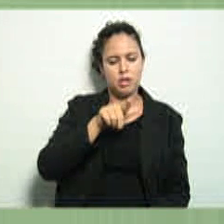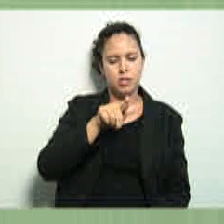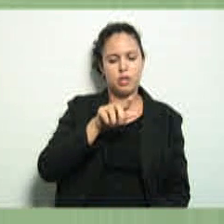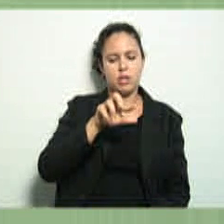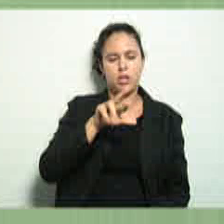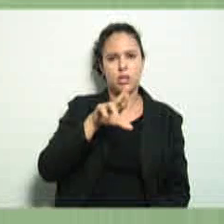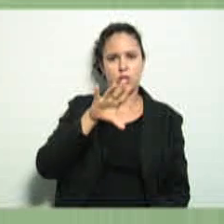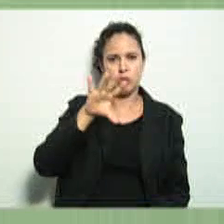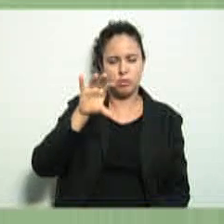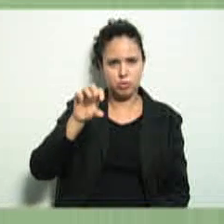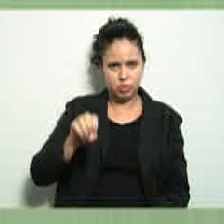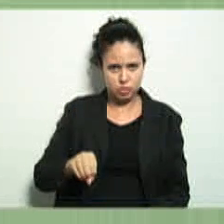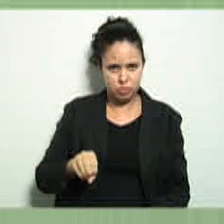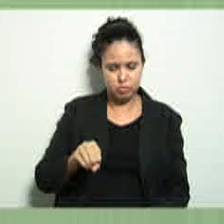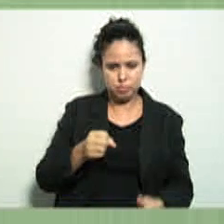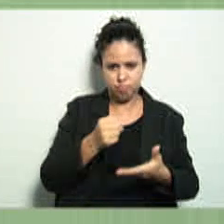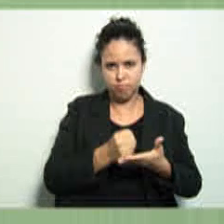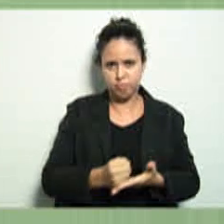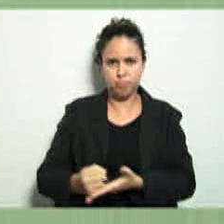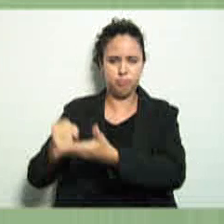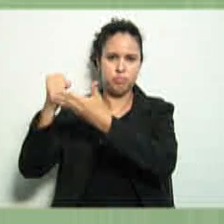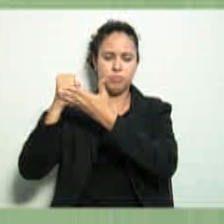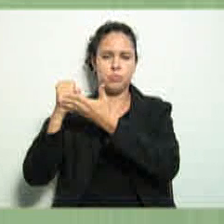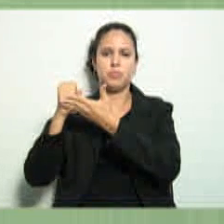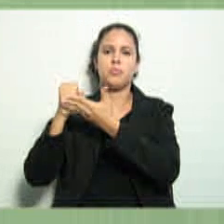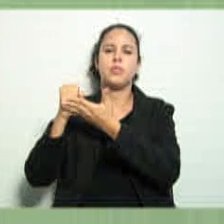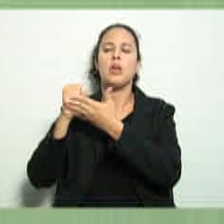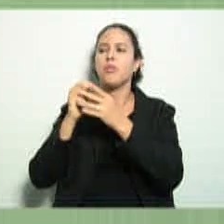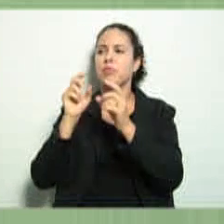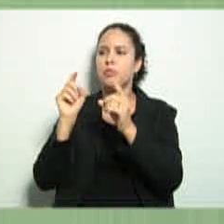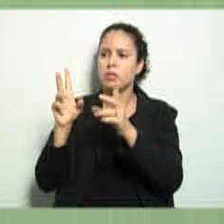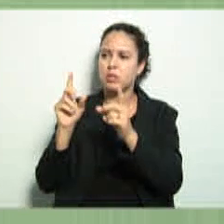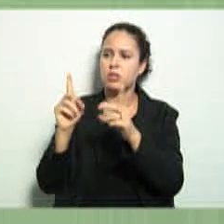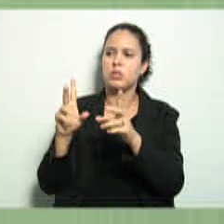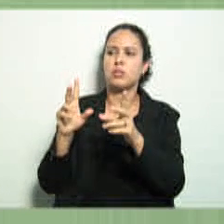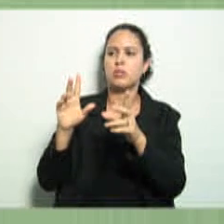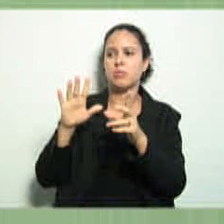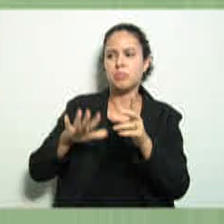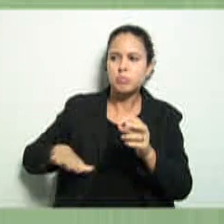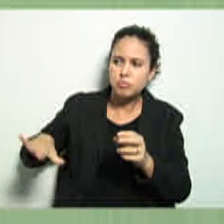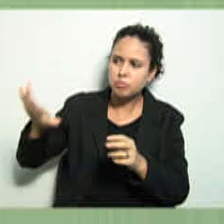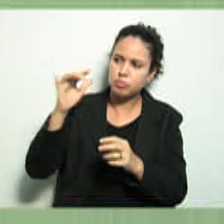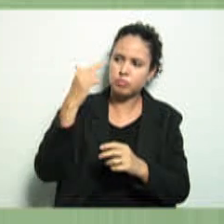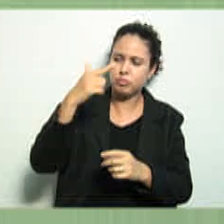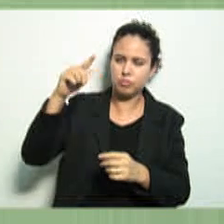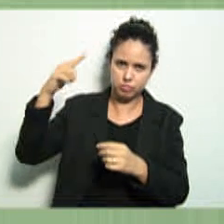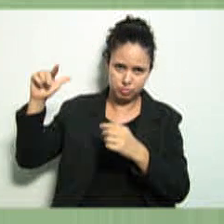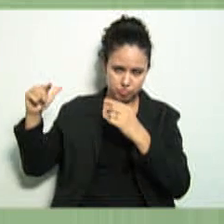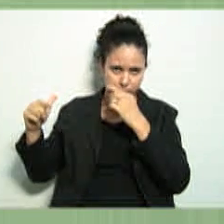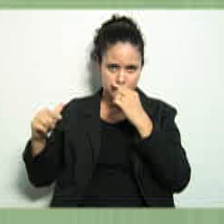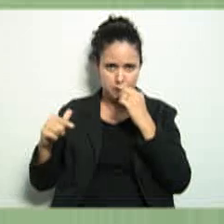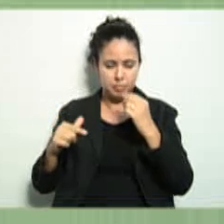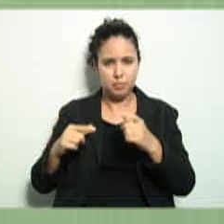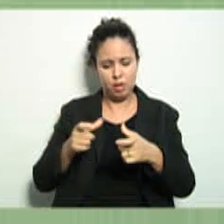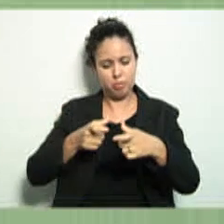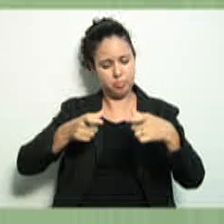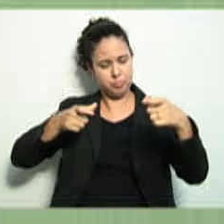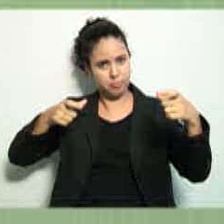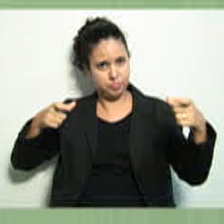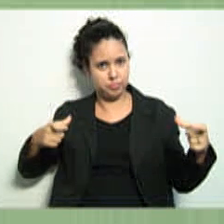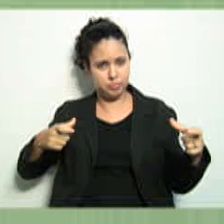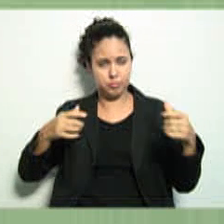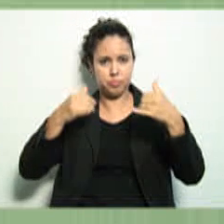pecuária destinada à exportação. Então, ele diz que o aumento do rebanho representa o aumento da